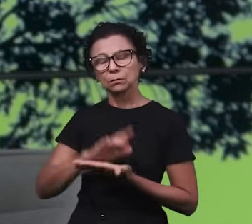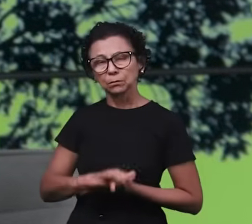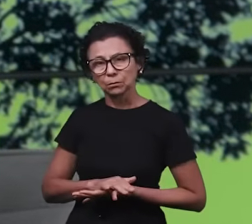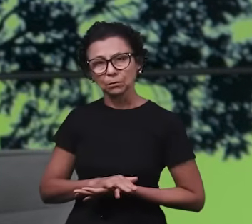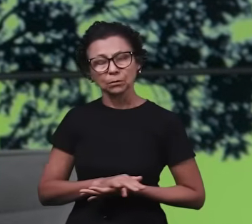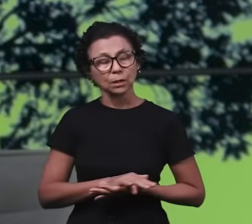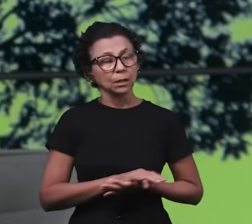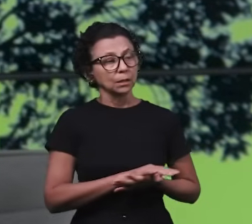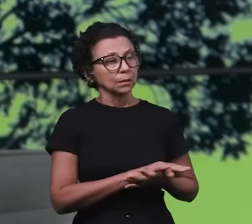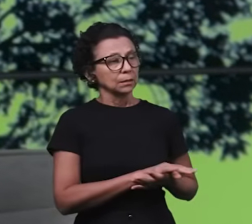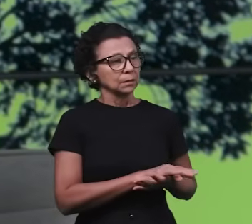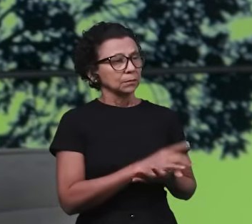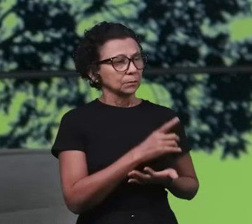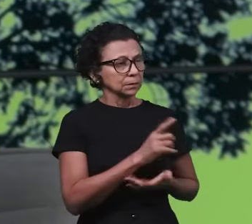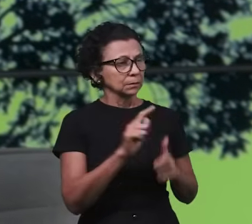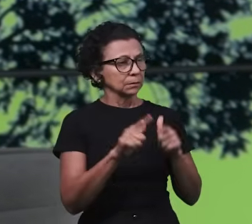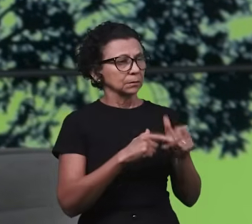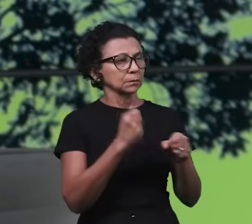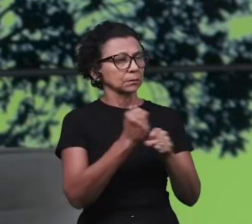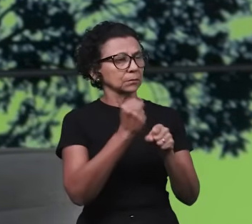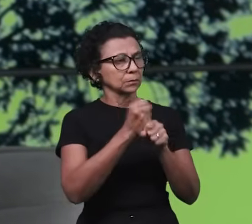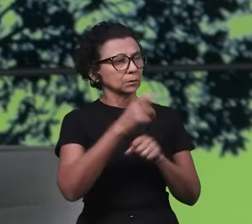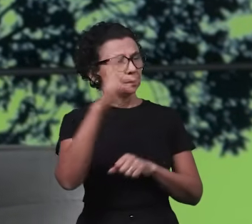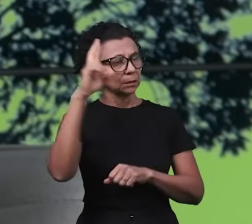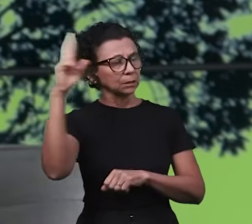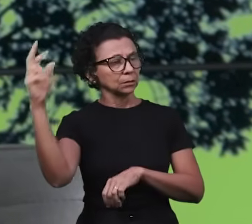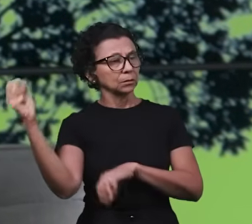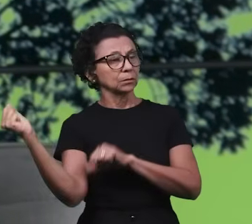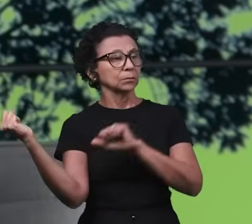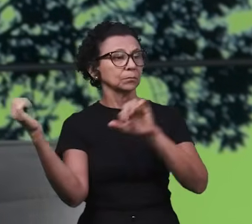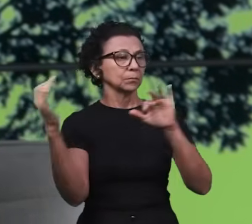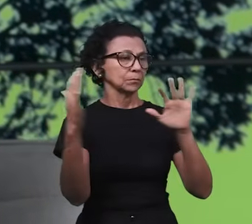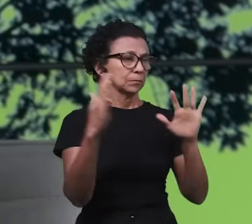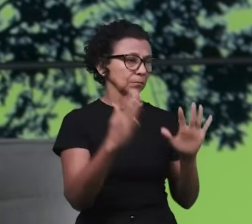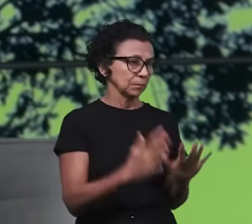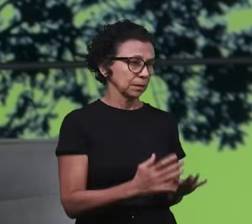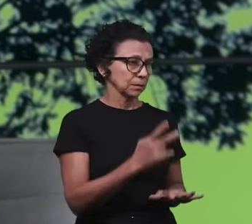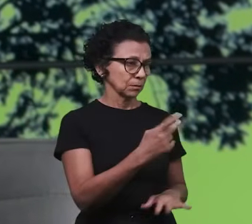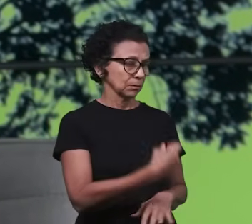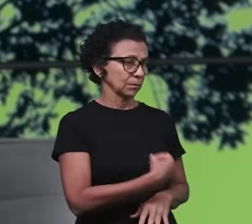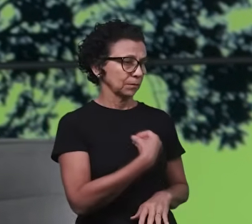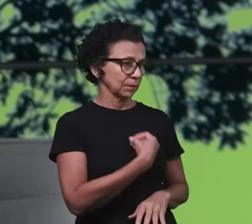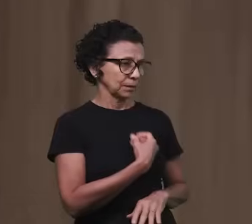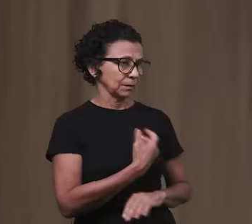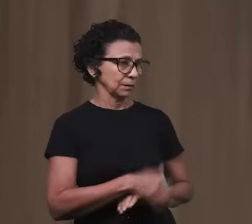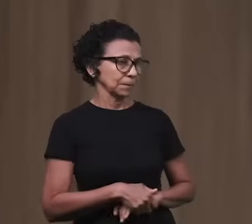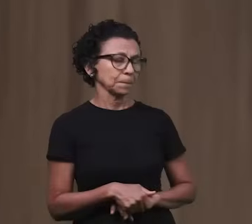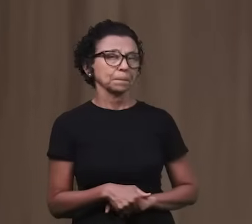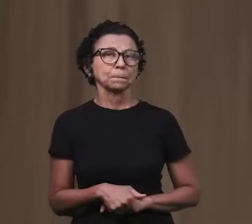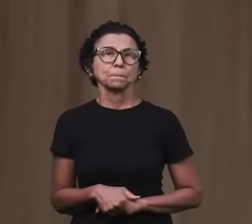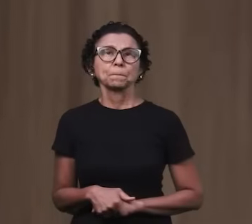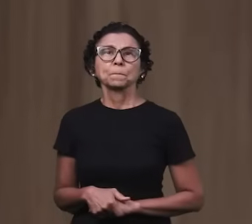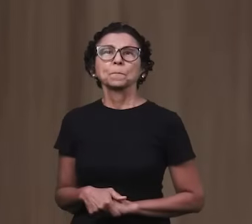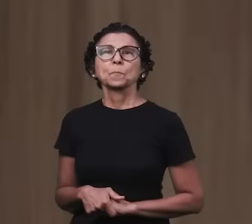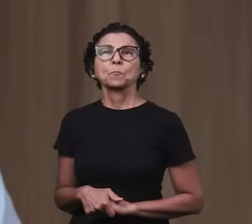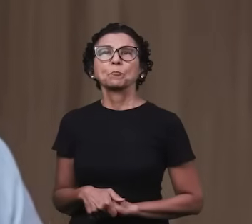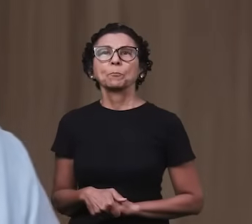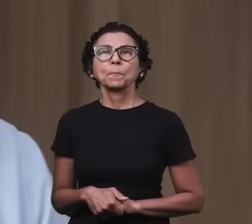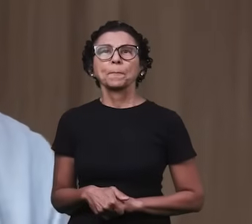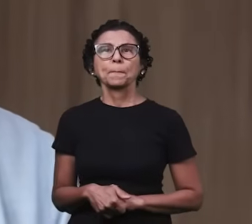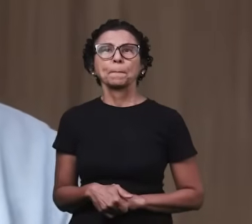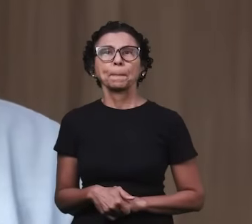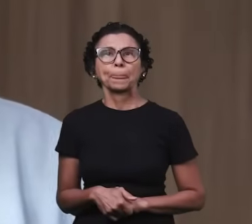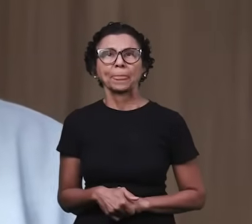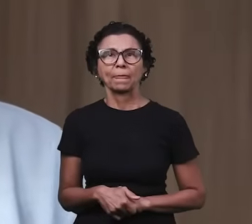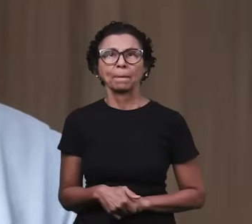ao Senhor e as grandes bênçãos que o Senhor tem concedido na sua vida como jovem? Nós jovens,